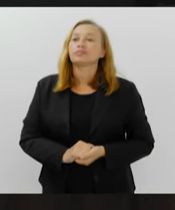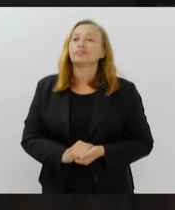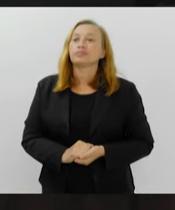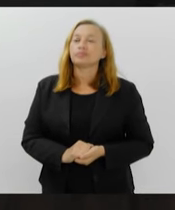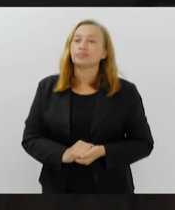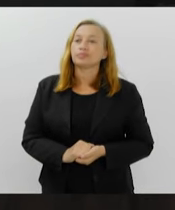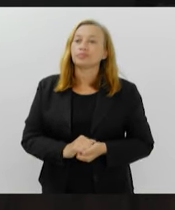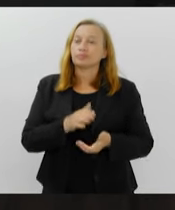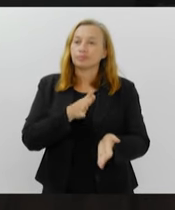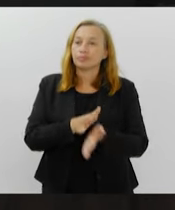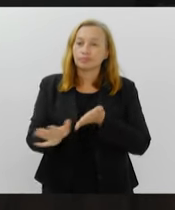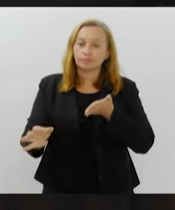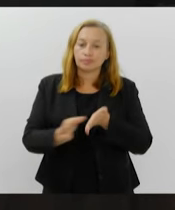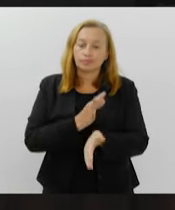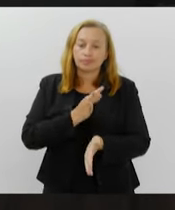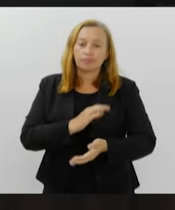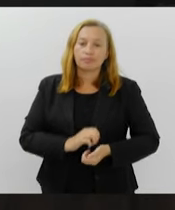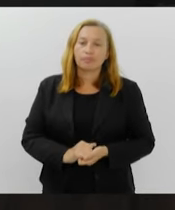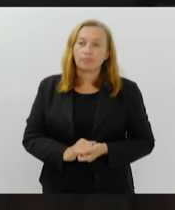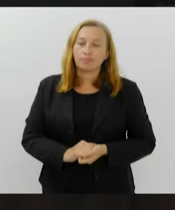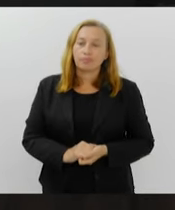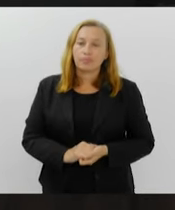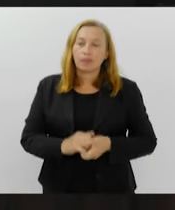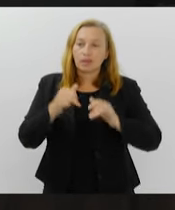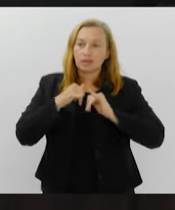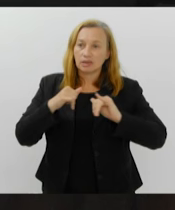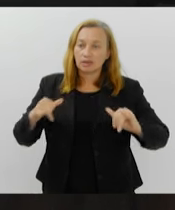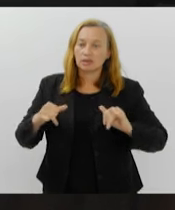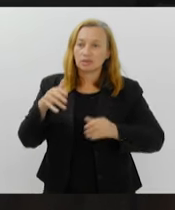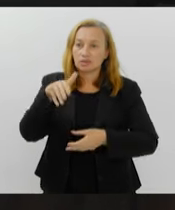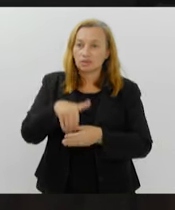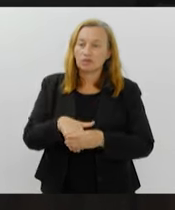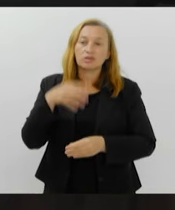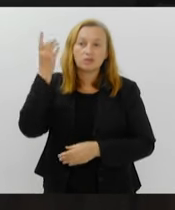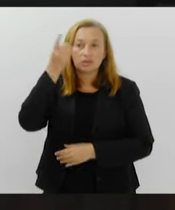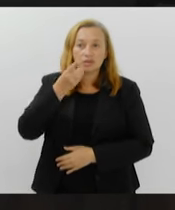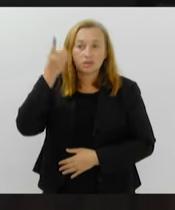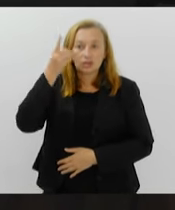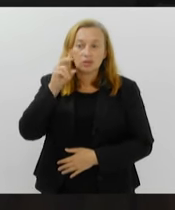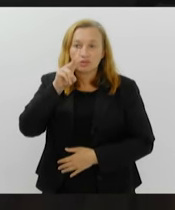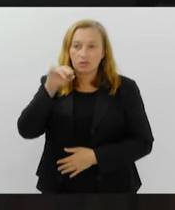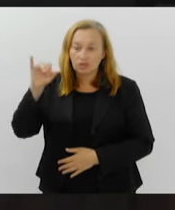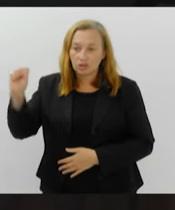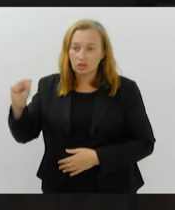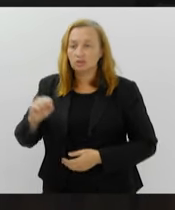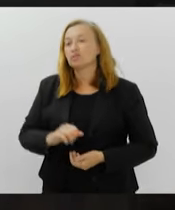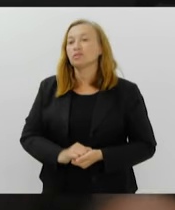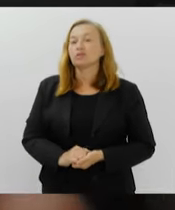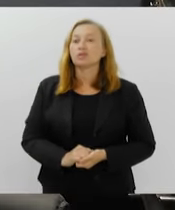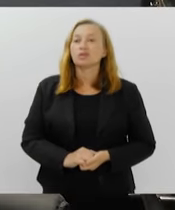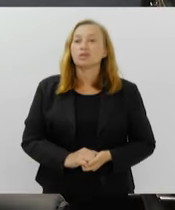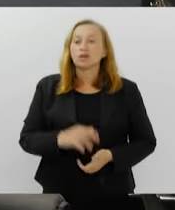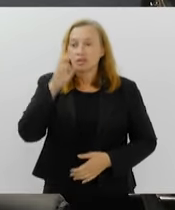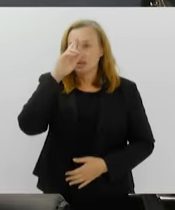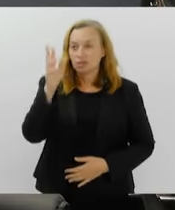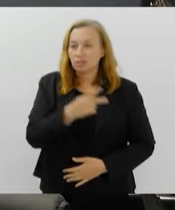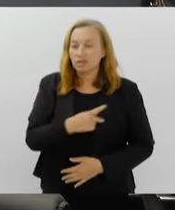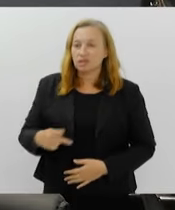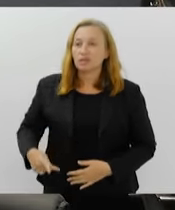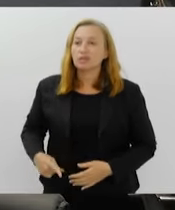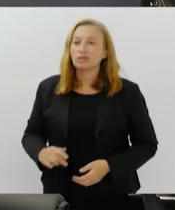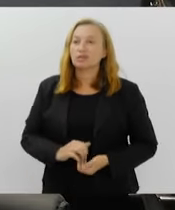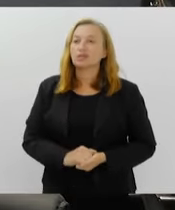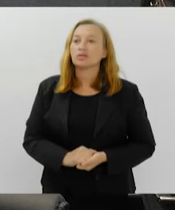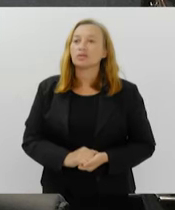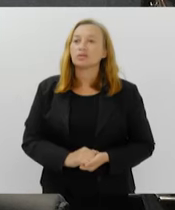aprovado vai autógrafo para declaração de voto Deputado Vinícius cosolo senhor presidente